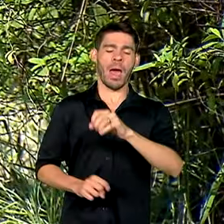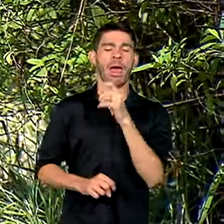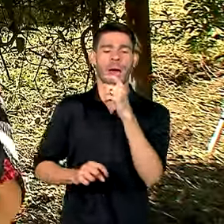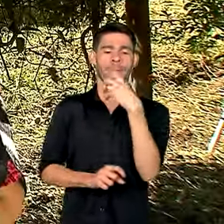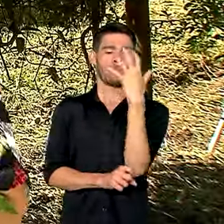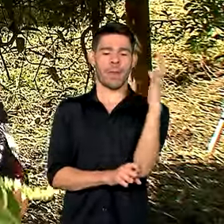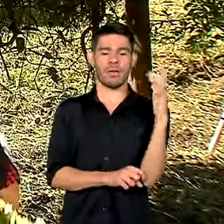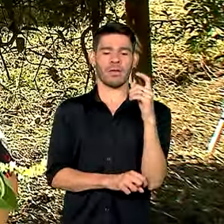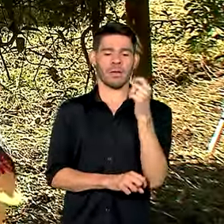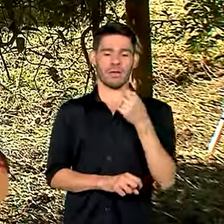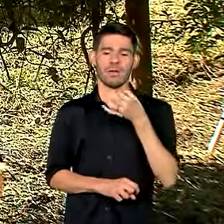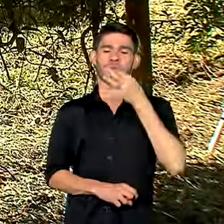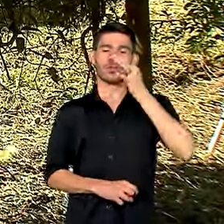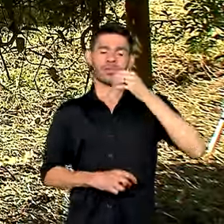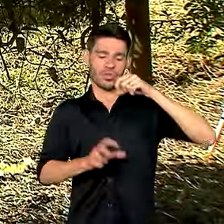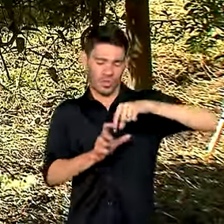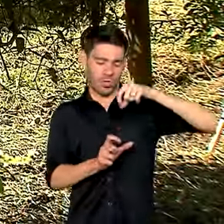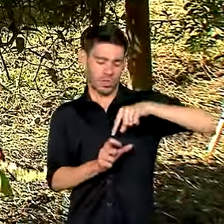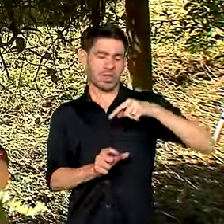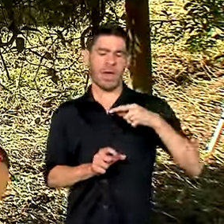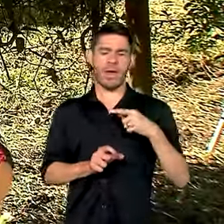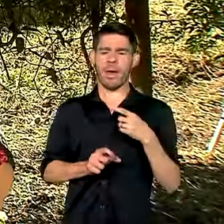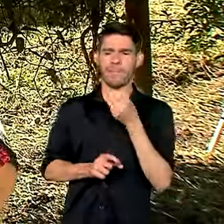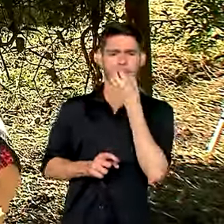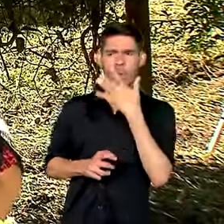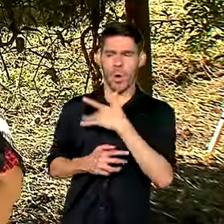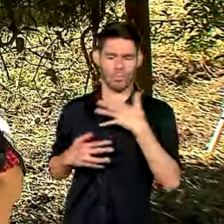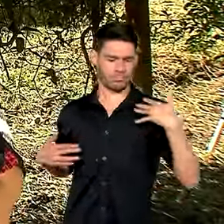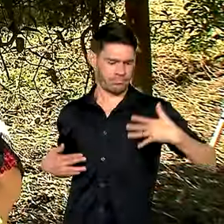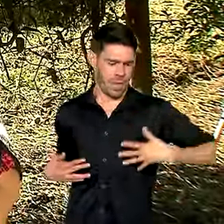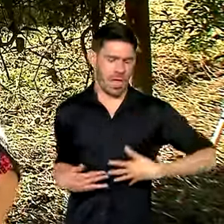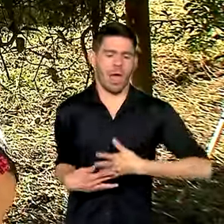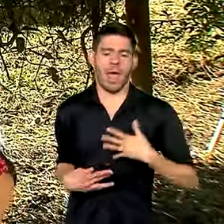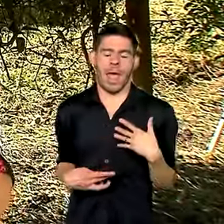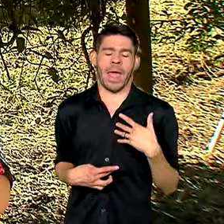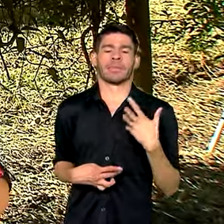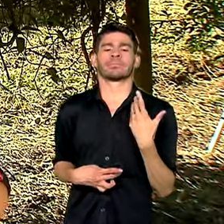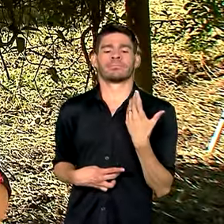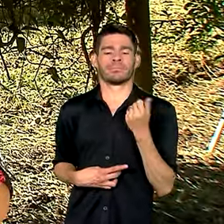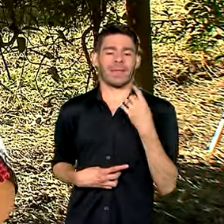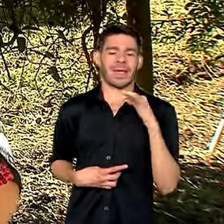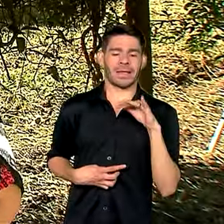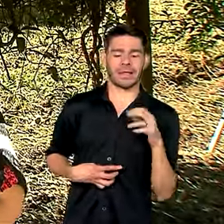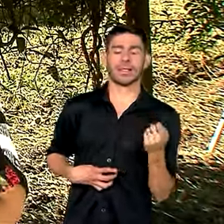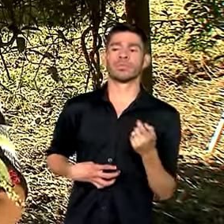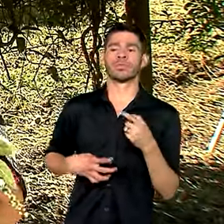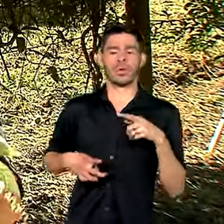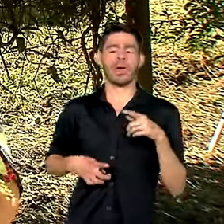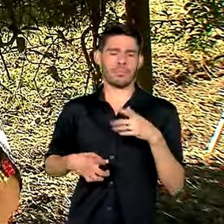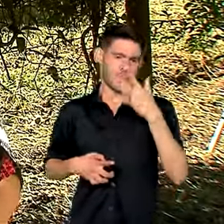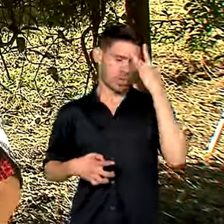o chá. Artrite, artrose, para as articulações, até mesmo, né, pessoas tomando chá.